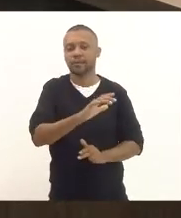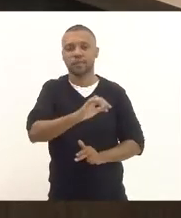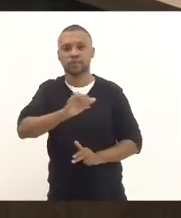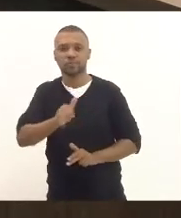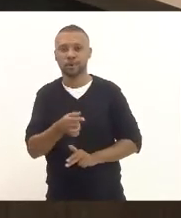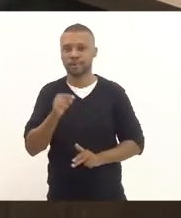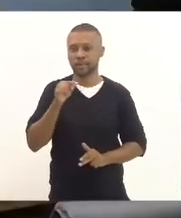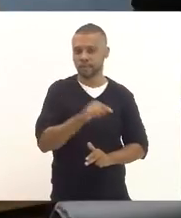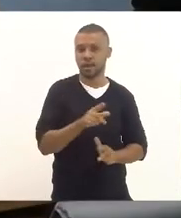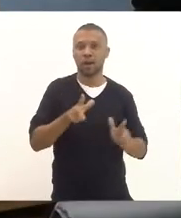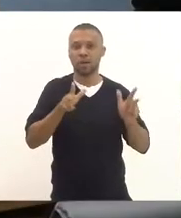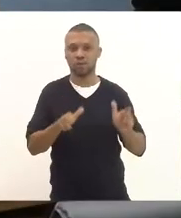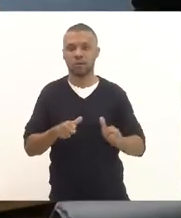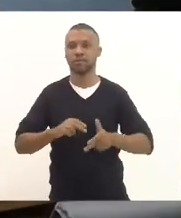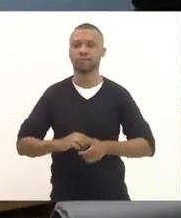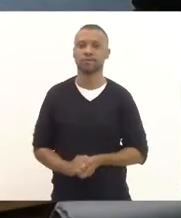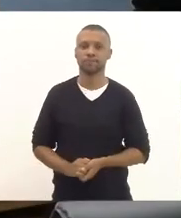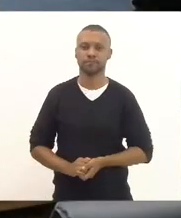ccj